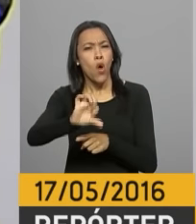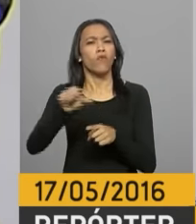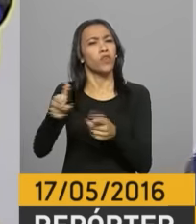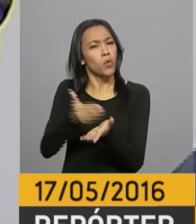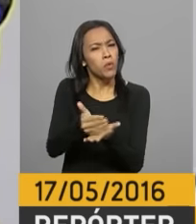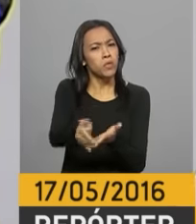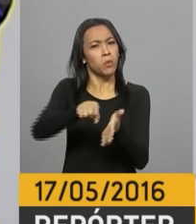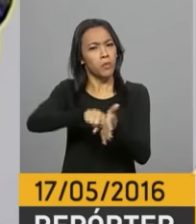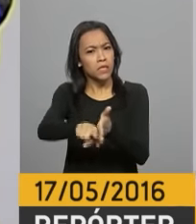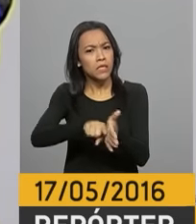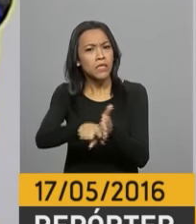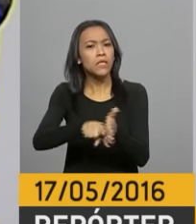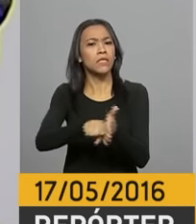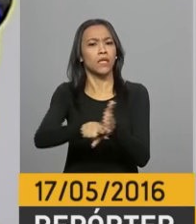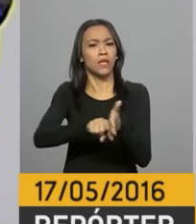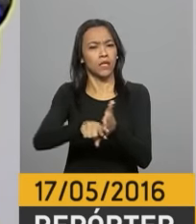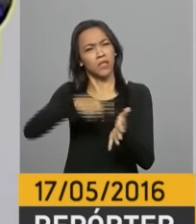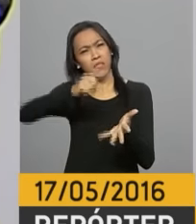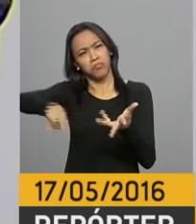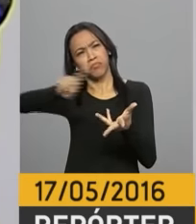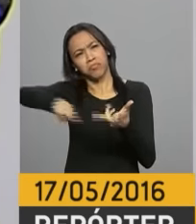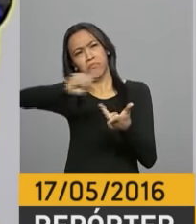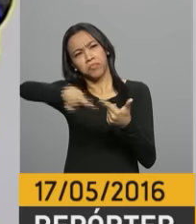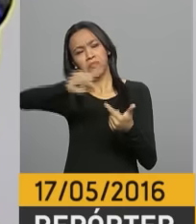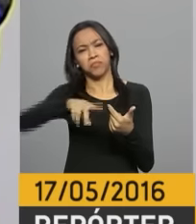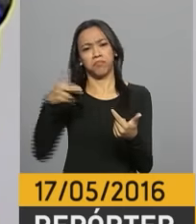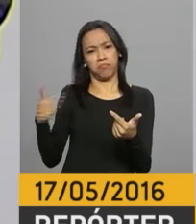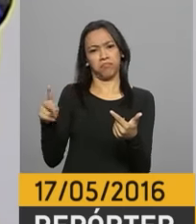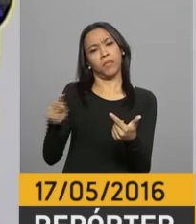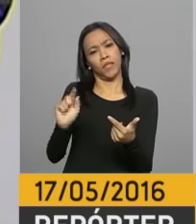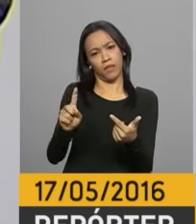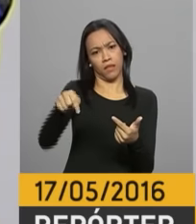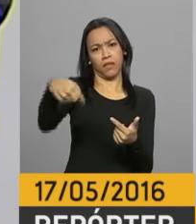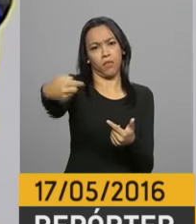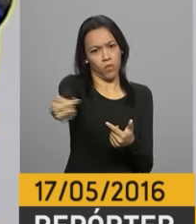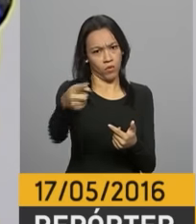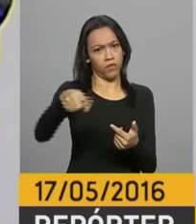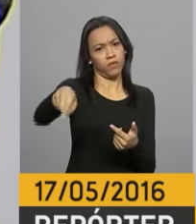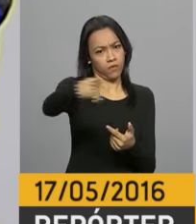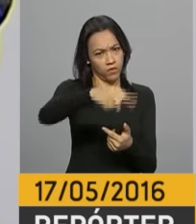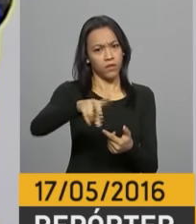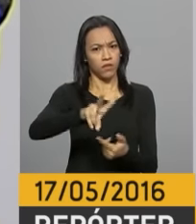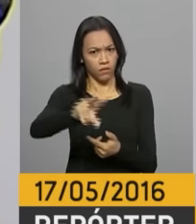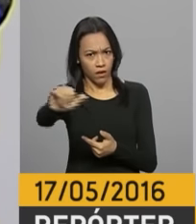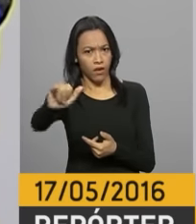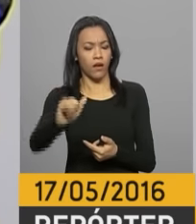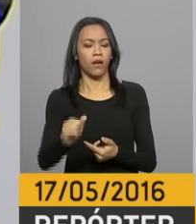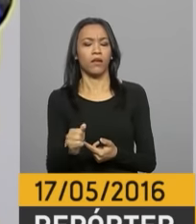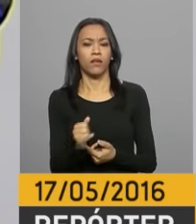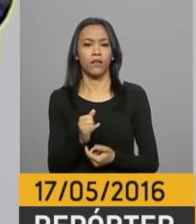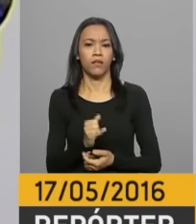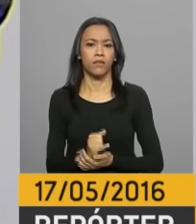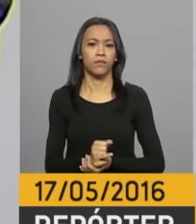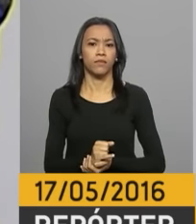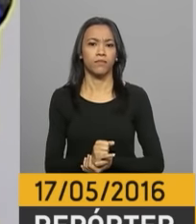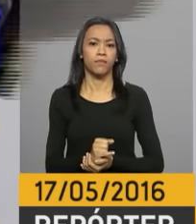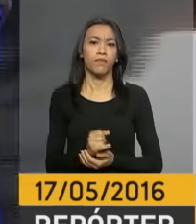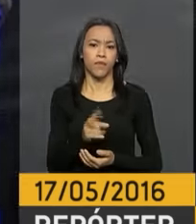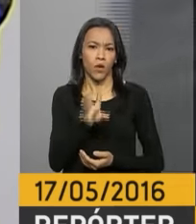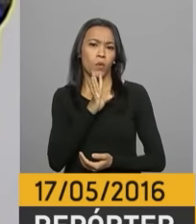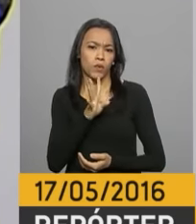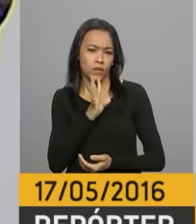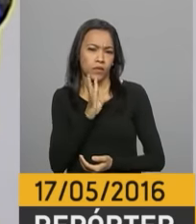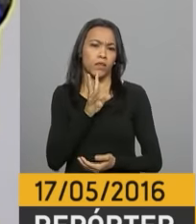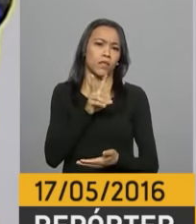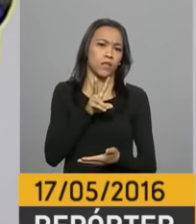of Economics, além de uma série de outras atividades que depois vocês vão se